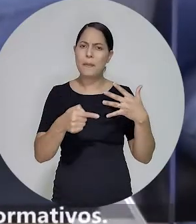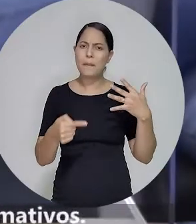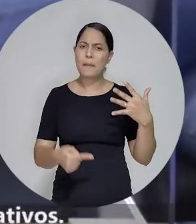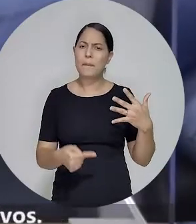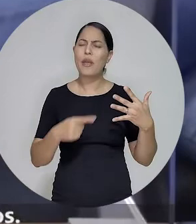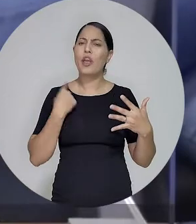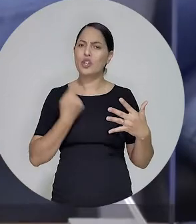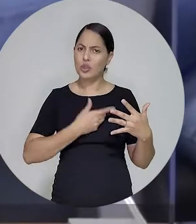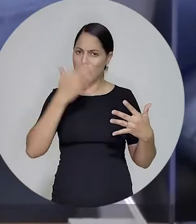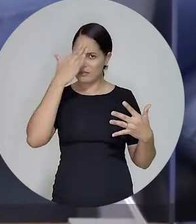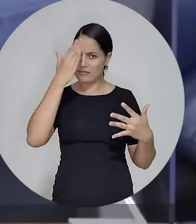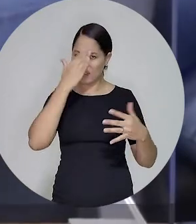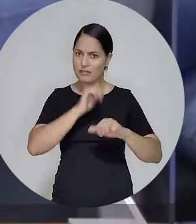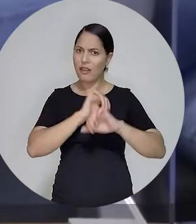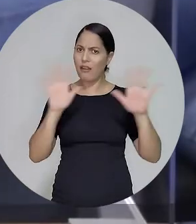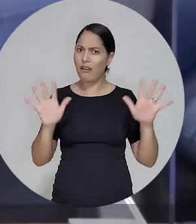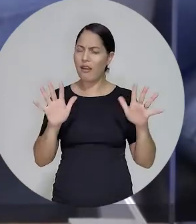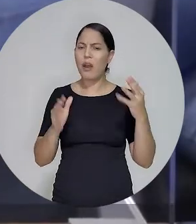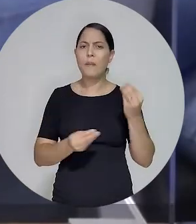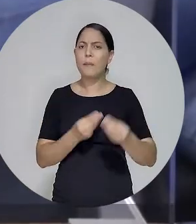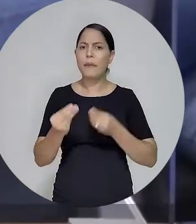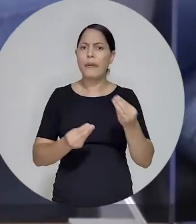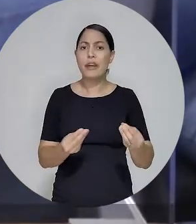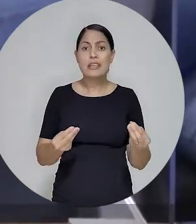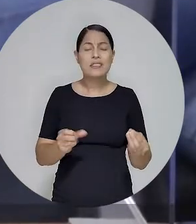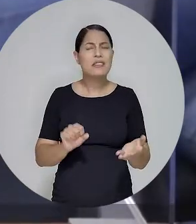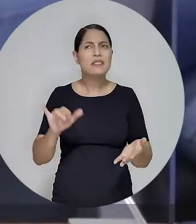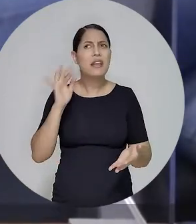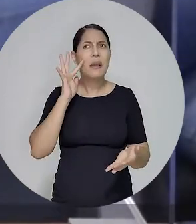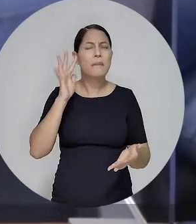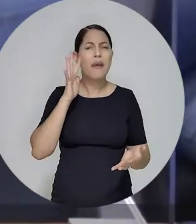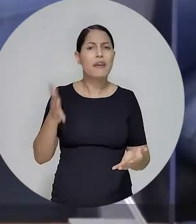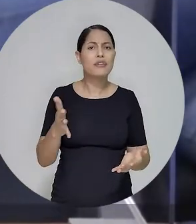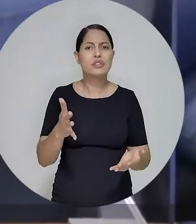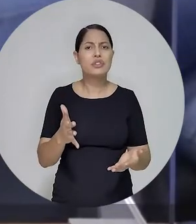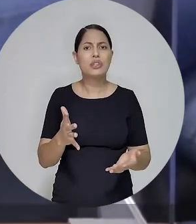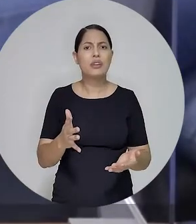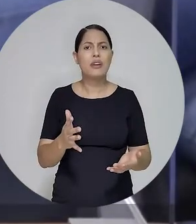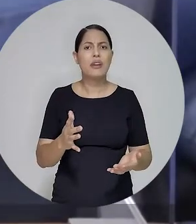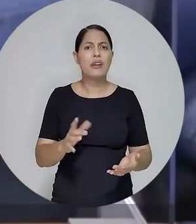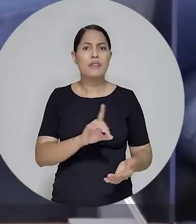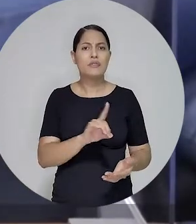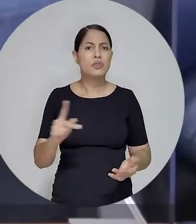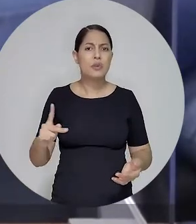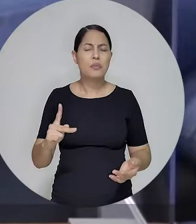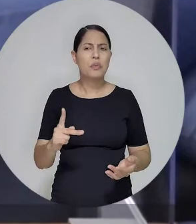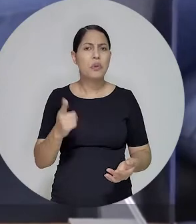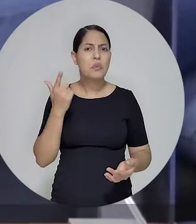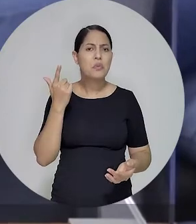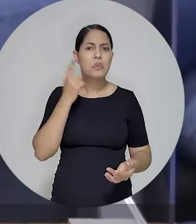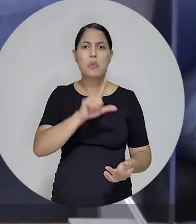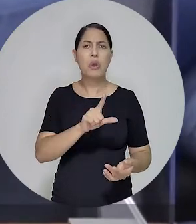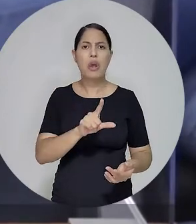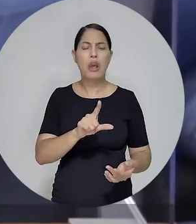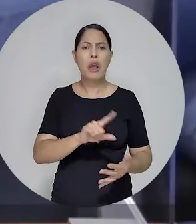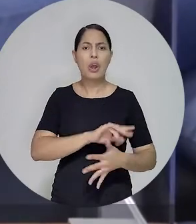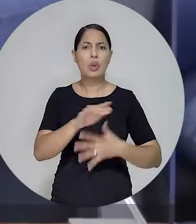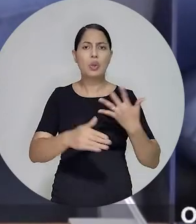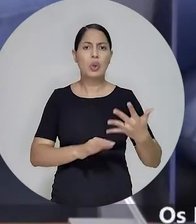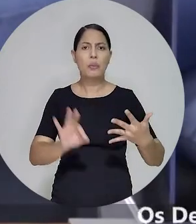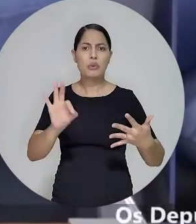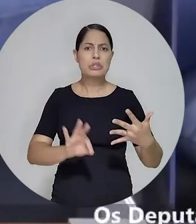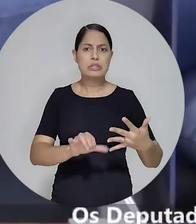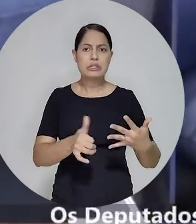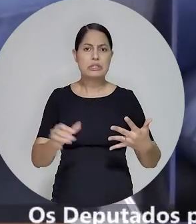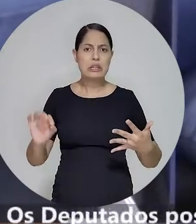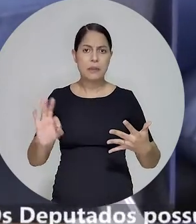esses pontos para sabermos e entendermos que estamos trabalhando do mesmo lado. Sabe? Se a Defensoria não consegue atender 100%, que ela atenda